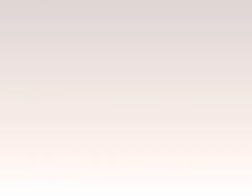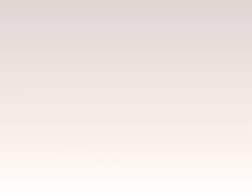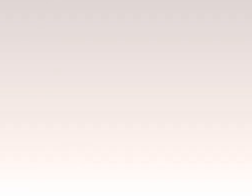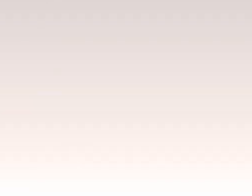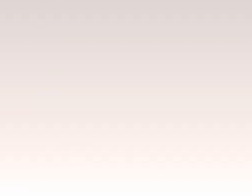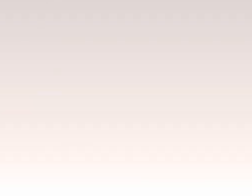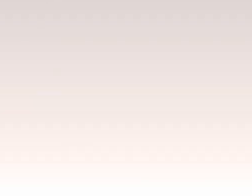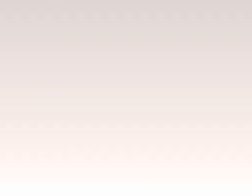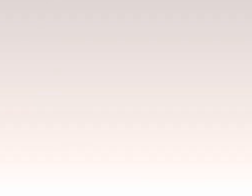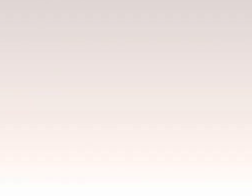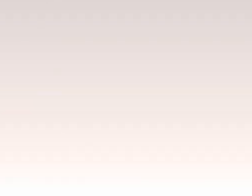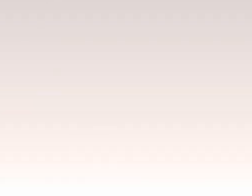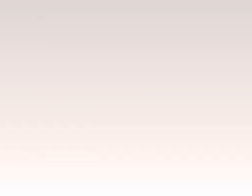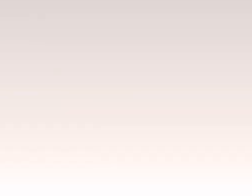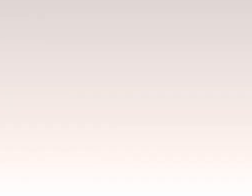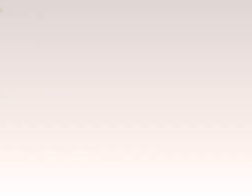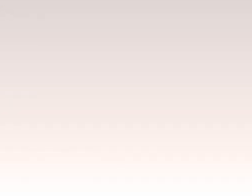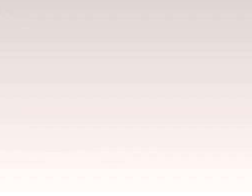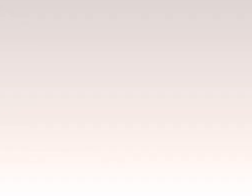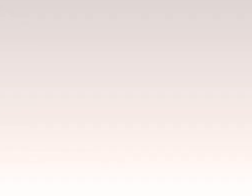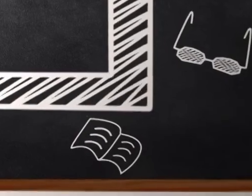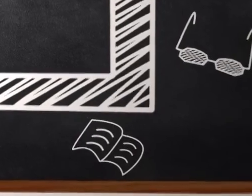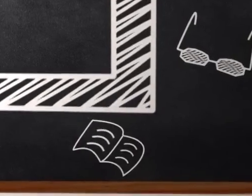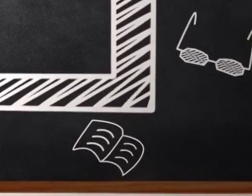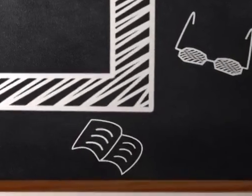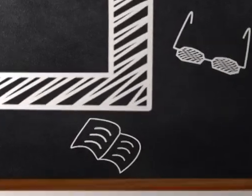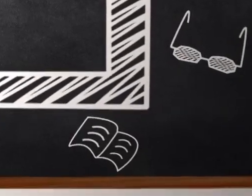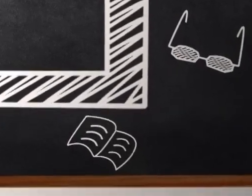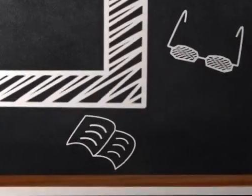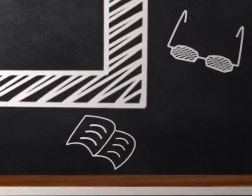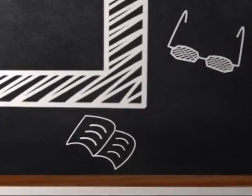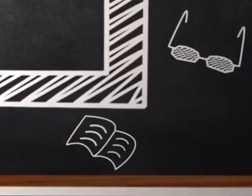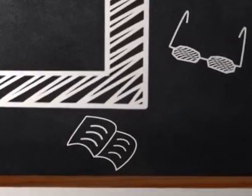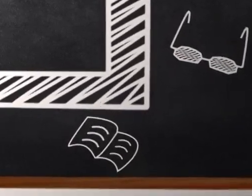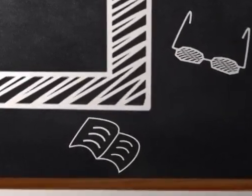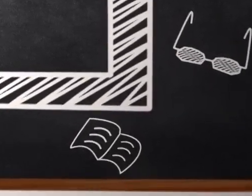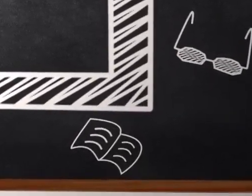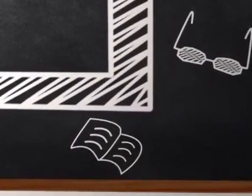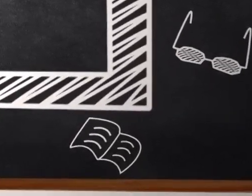é fruto do processo de fermentação por fungos, o metanol, e os óleos vegetais, todos são a partir